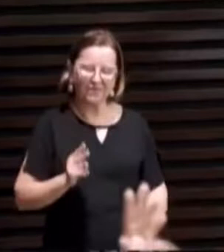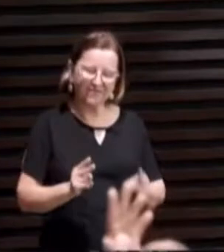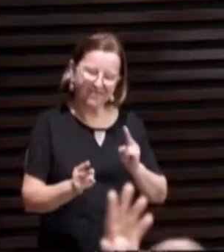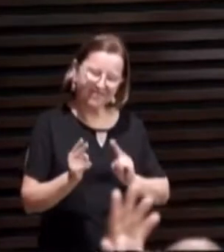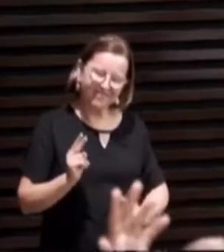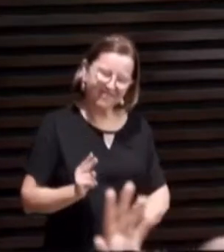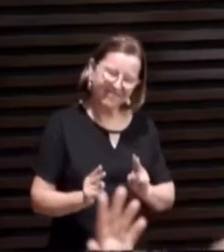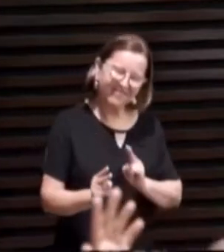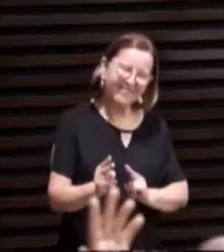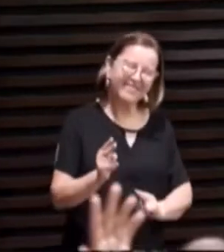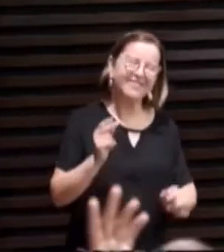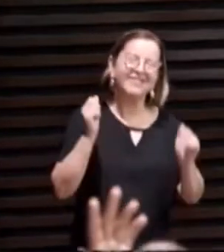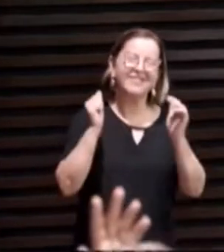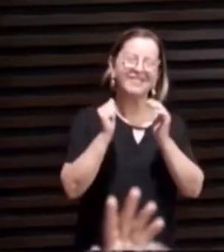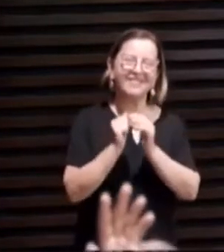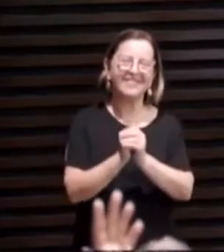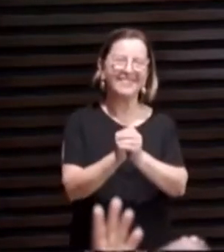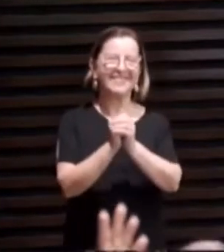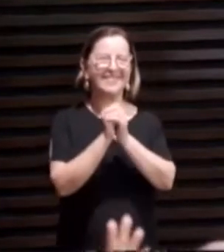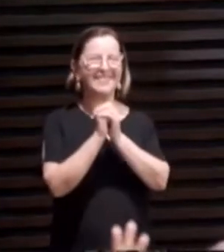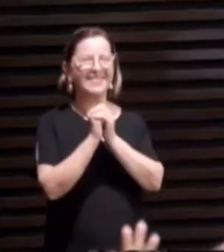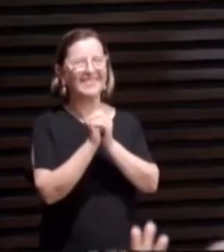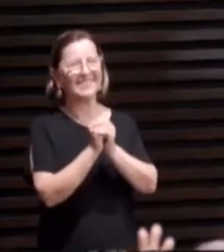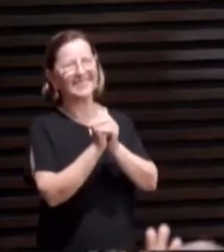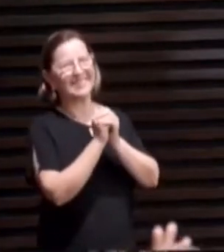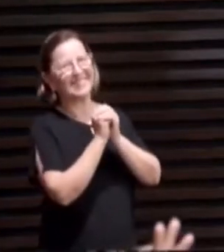Para sempre, sempre,